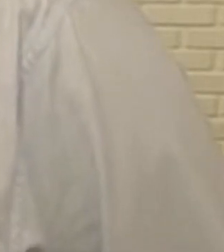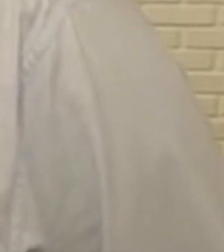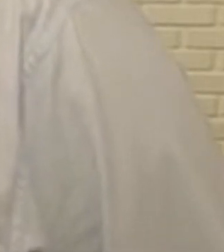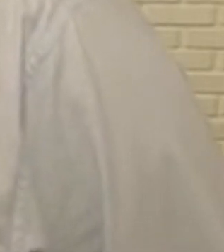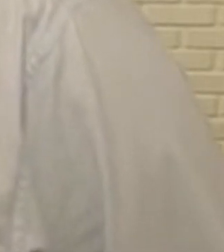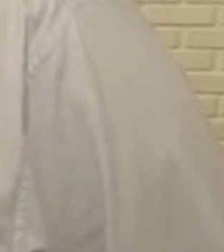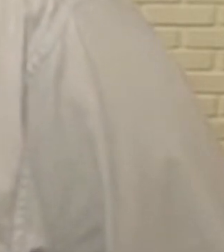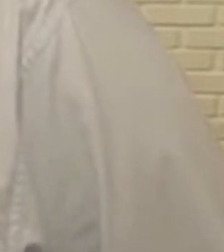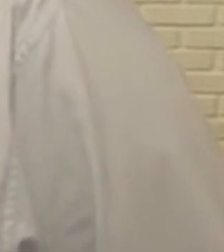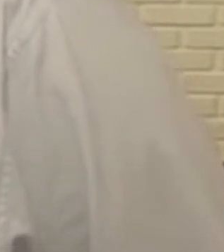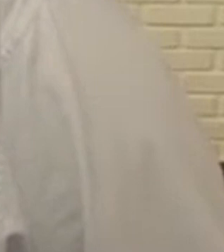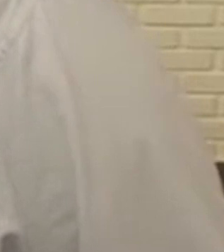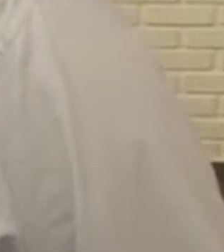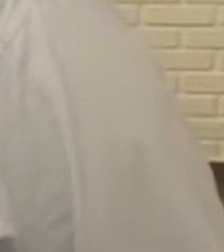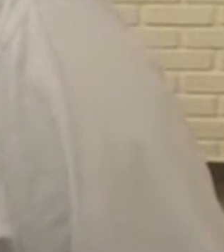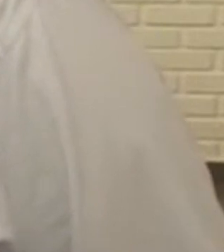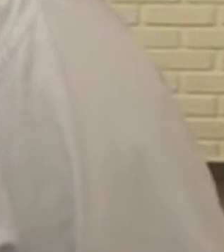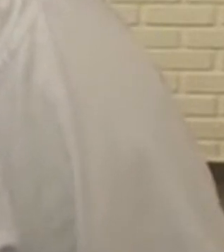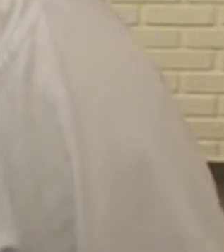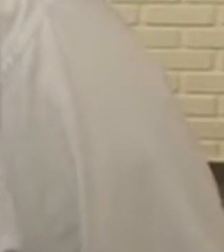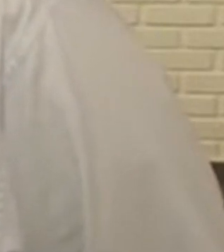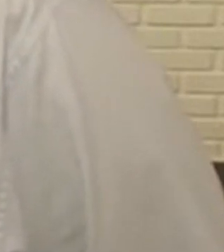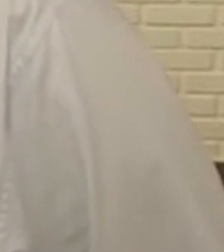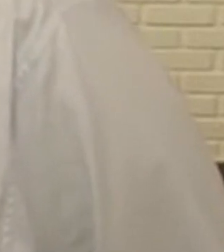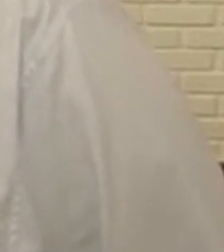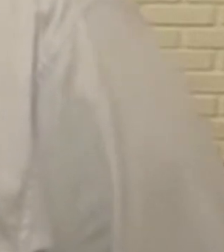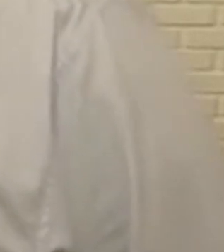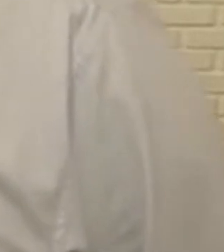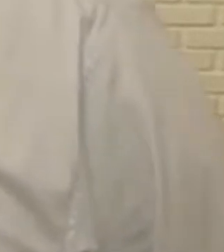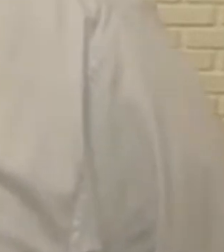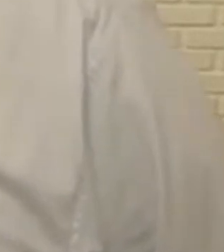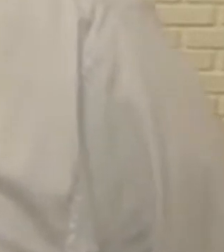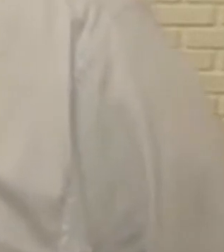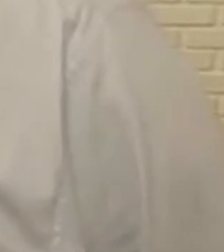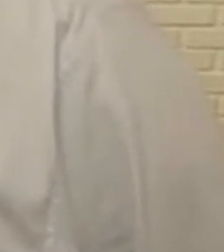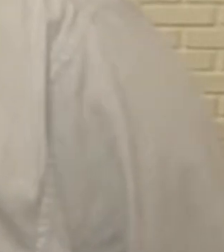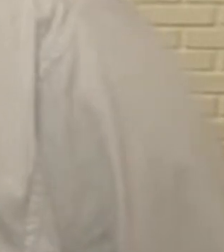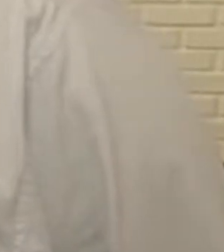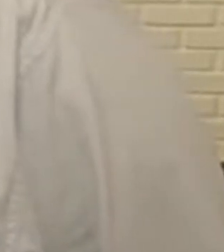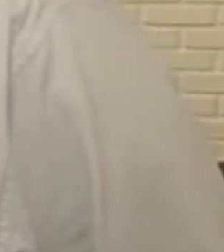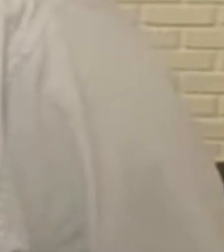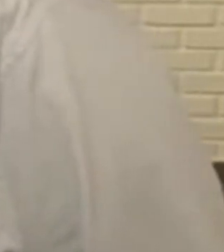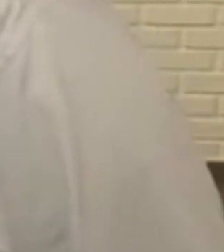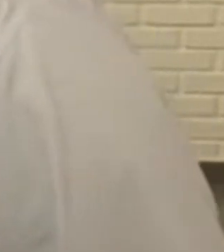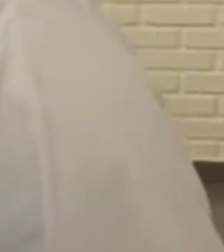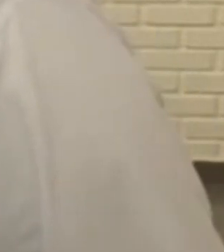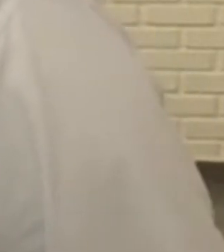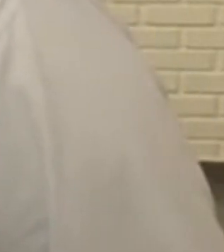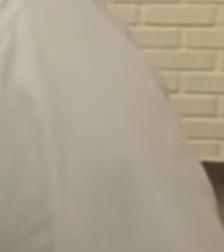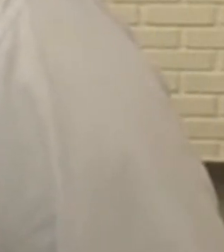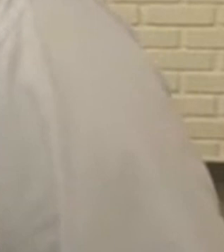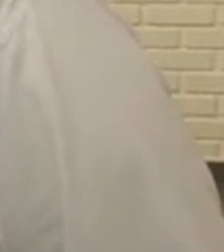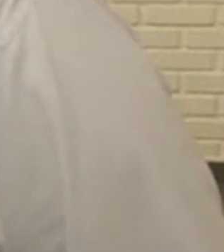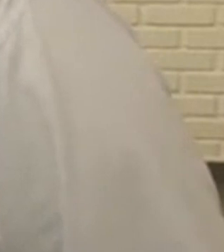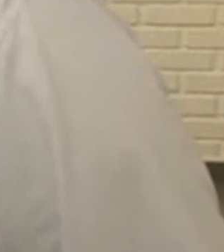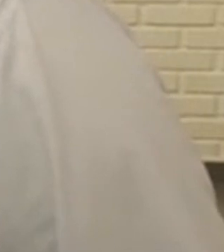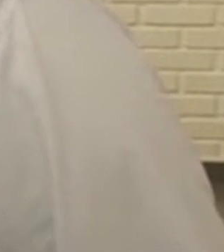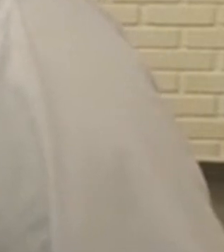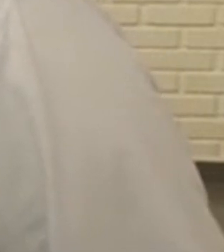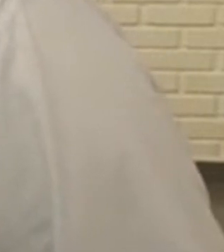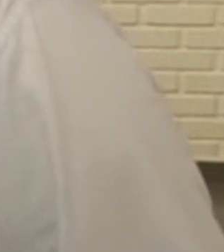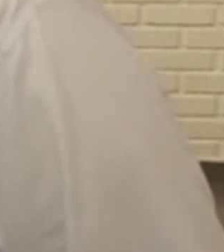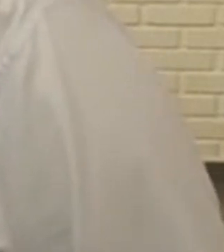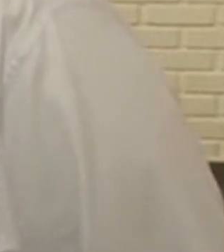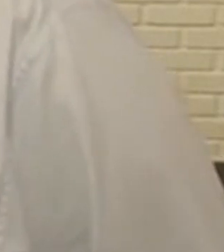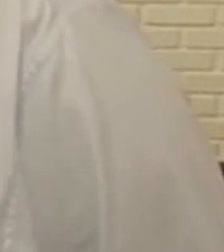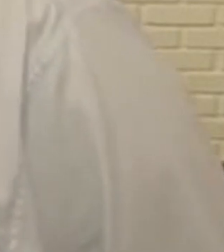não eu não me recordo eu falou olha eu sou aquela menina tal não sei que olha eu vim só para te avisar que eu fiz